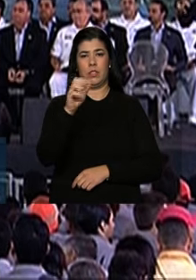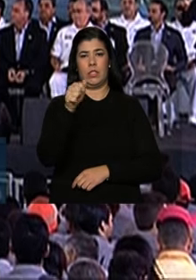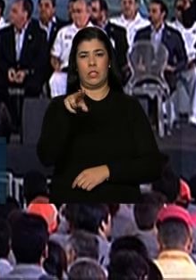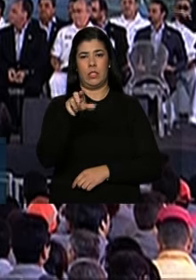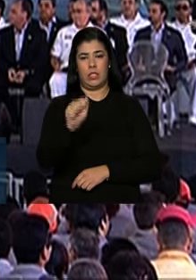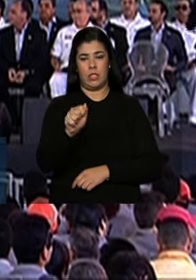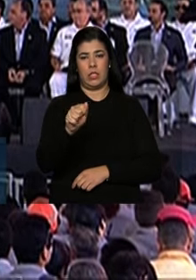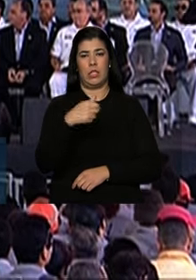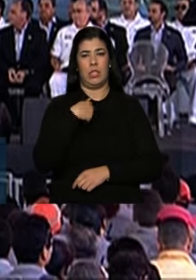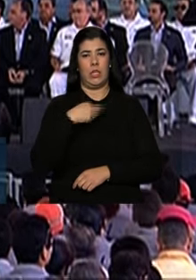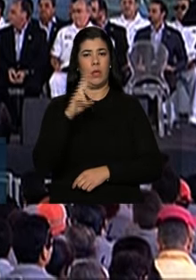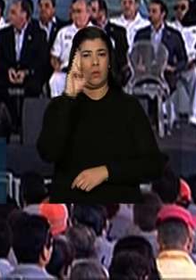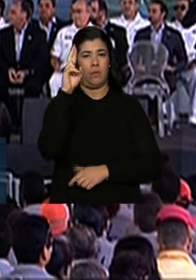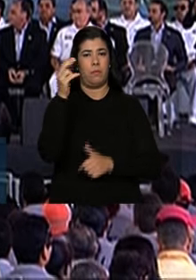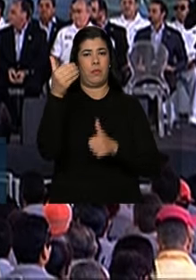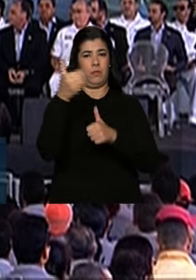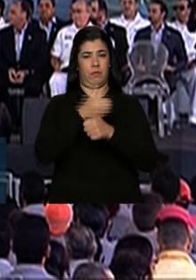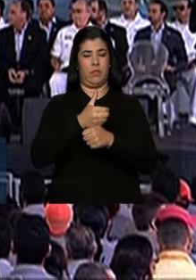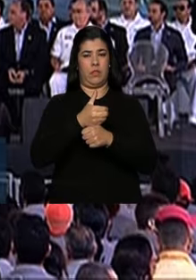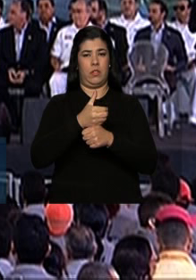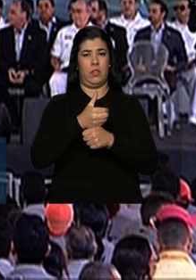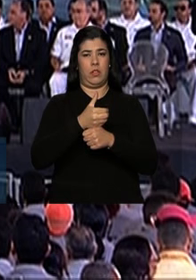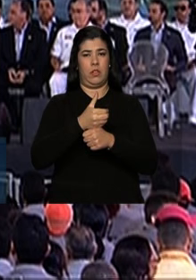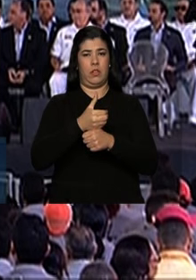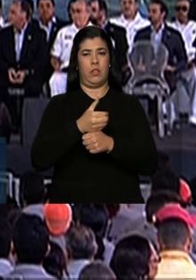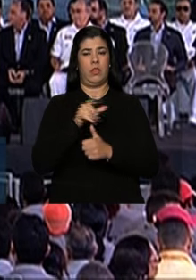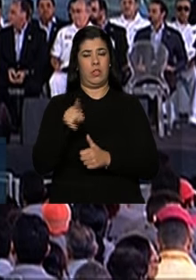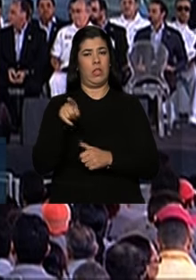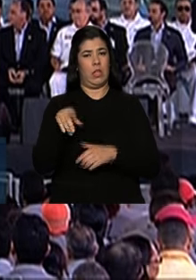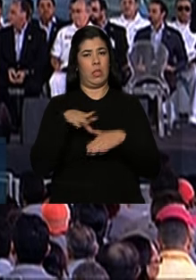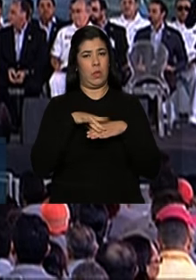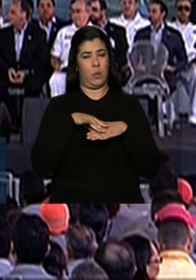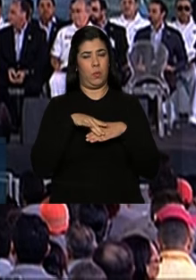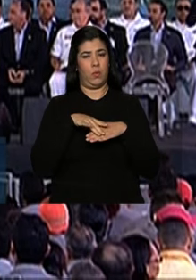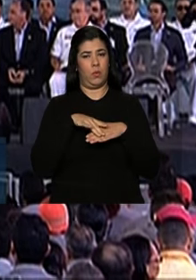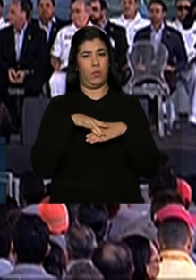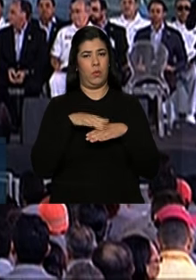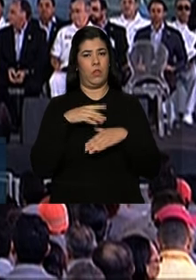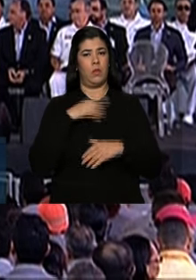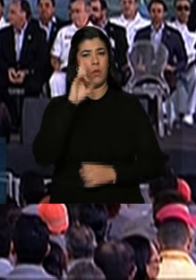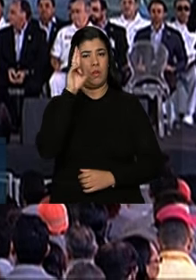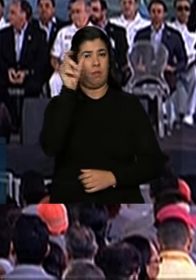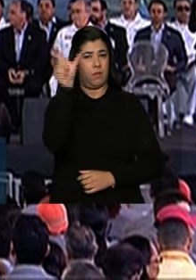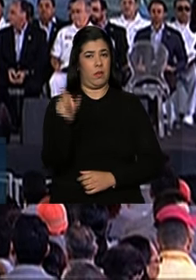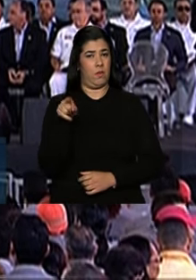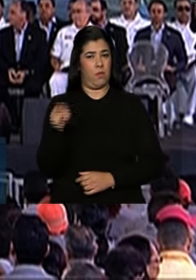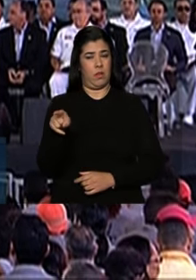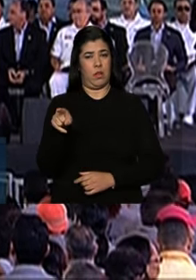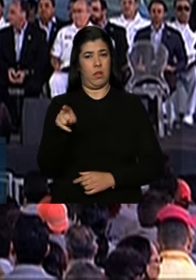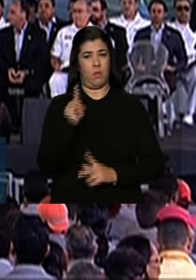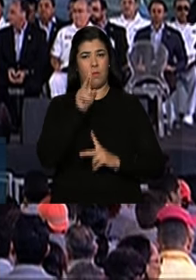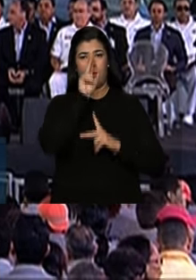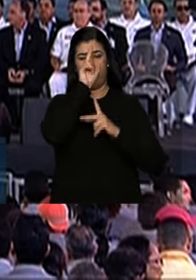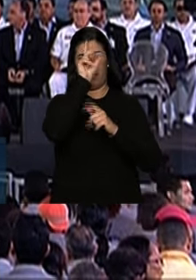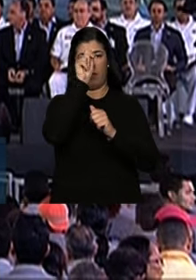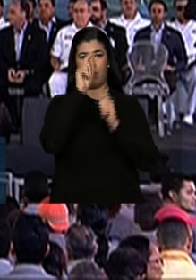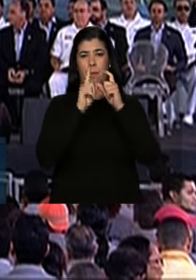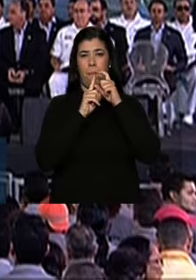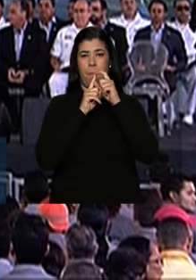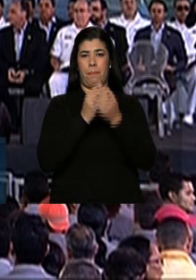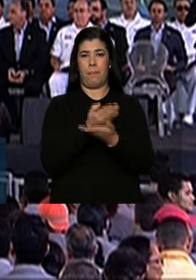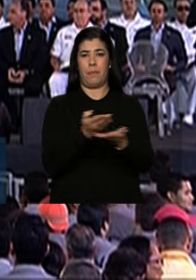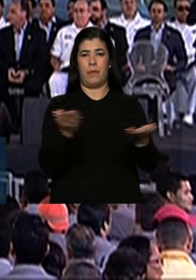adoentado, hoje, como vice-prefeito, represento aqui a sua força, a sua palavra, para